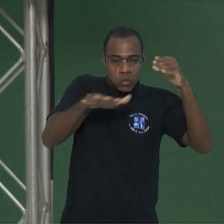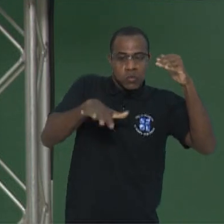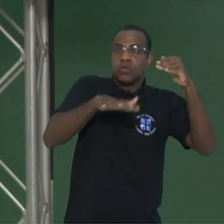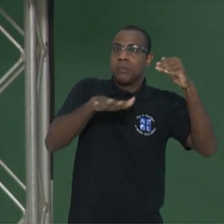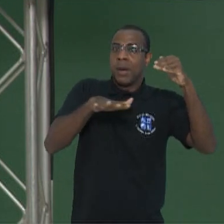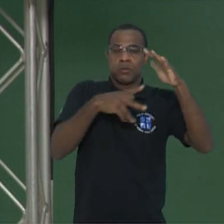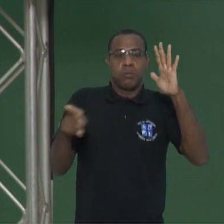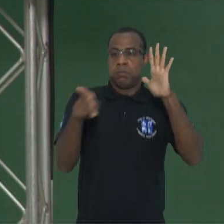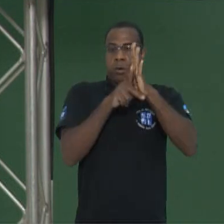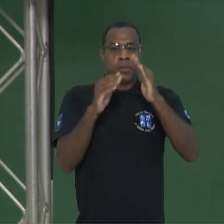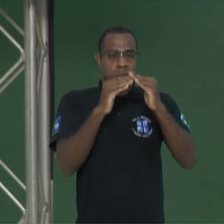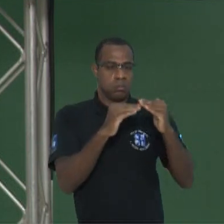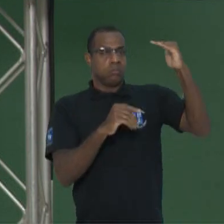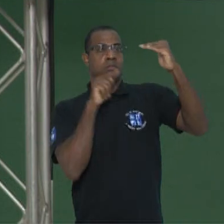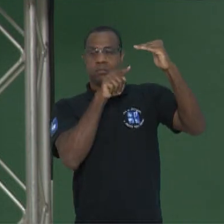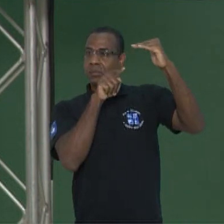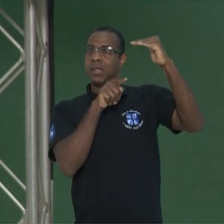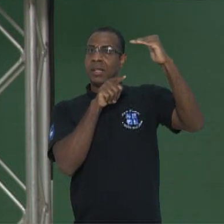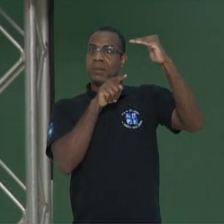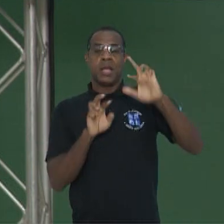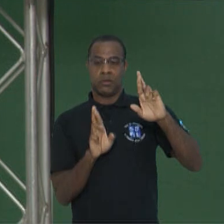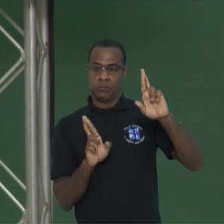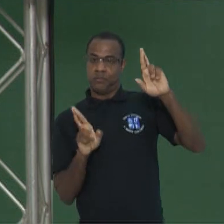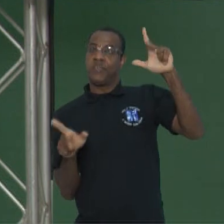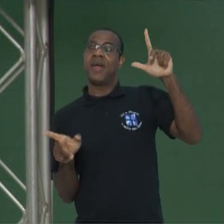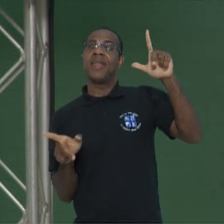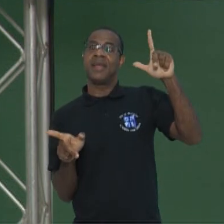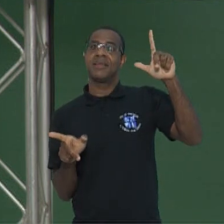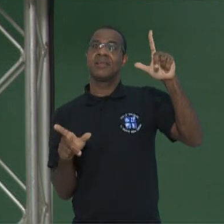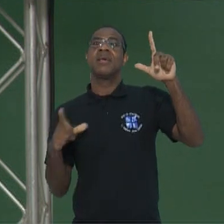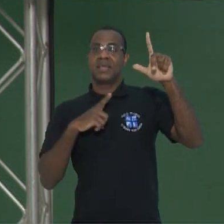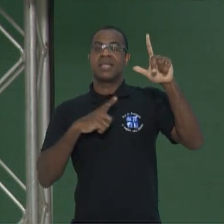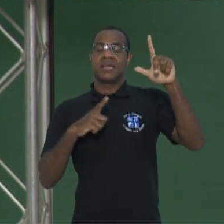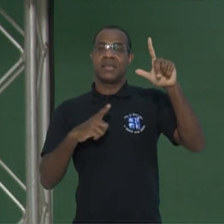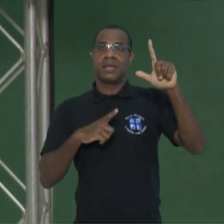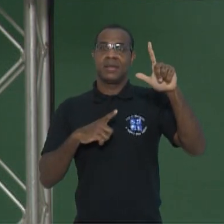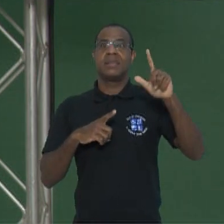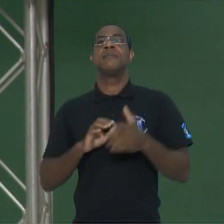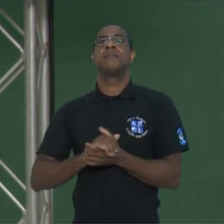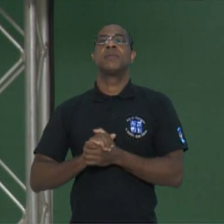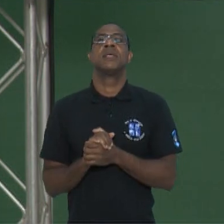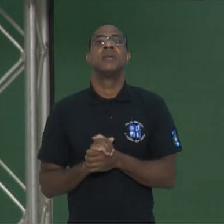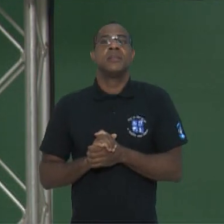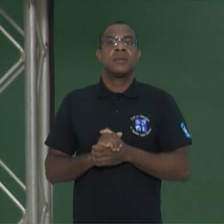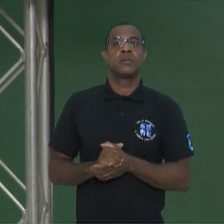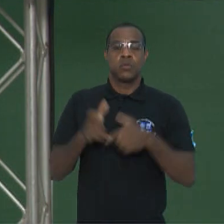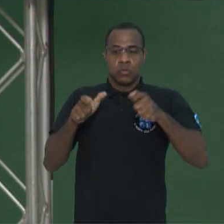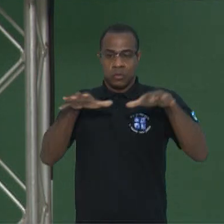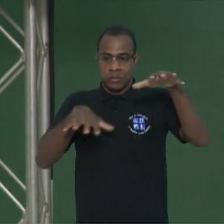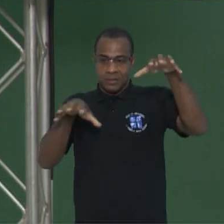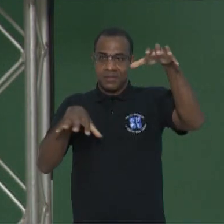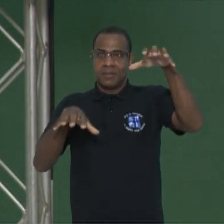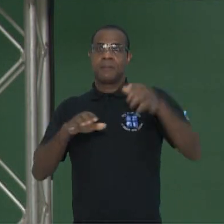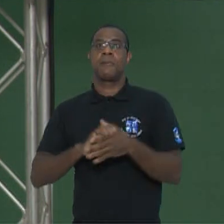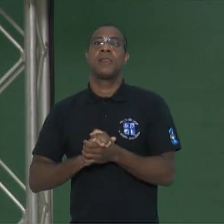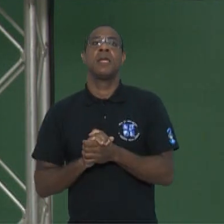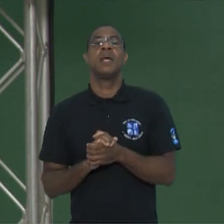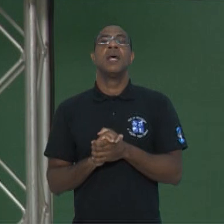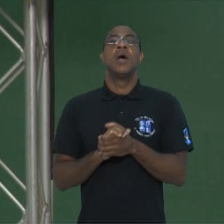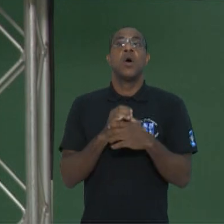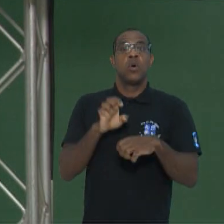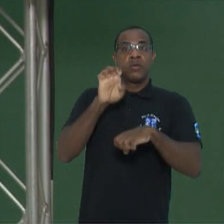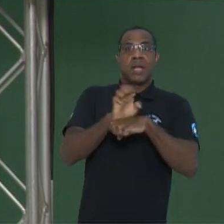outro espaço geográfico pelas diferenças que existem ali entre esses dois espaços, né? O Estado que